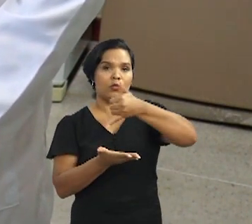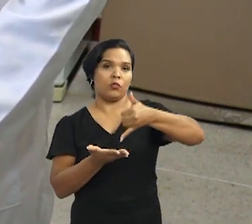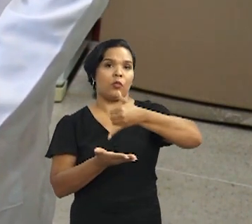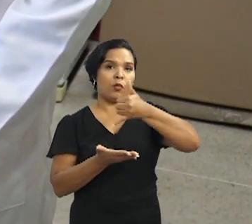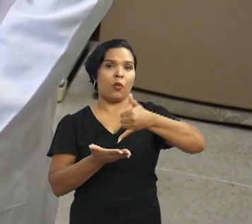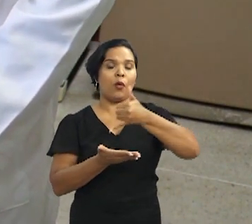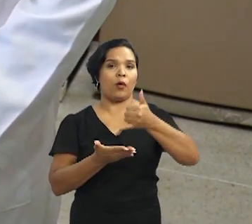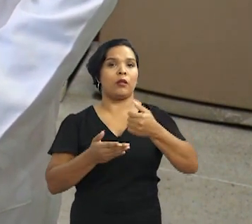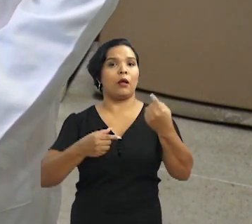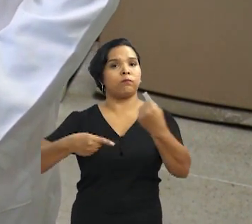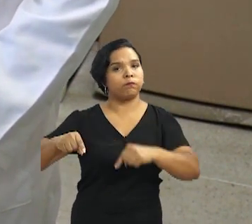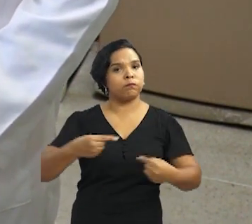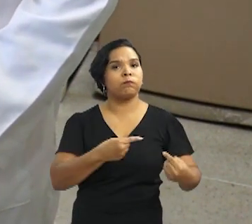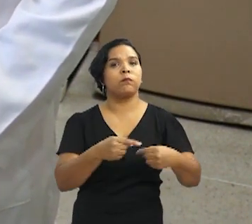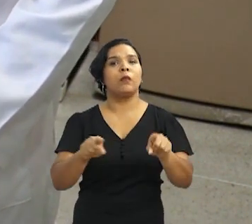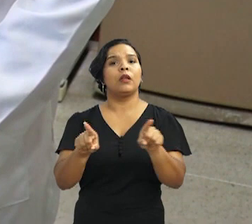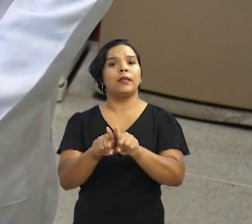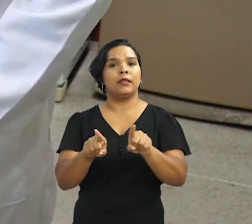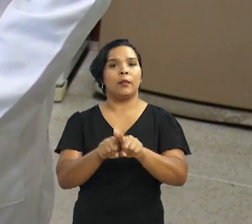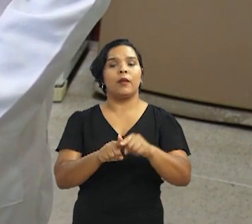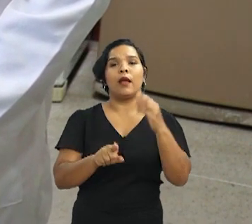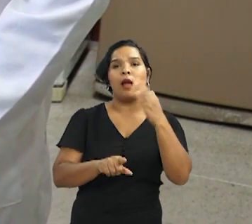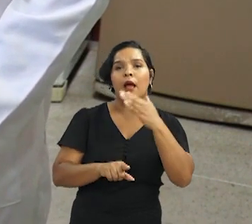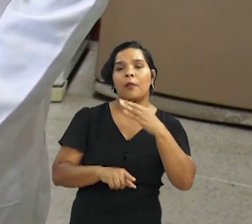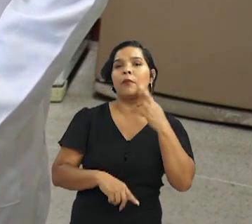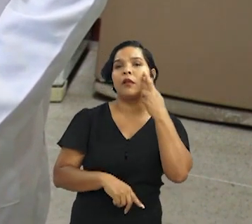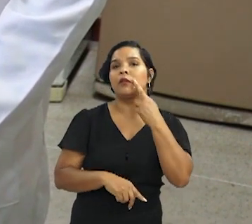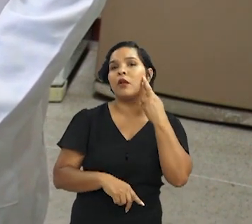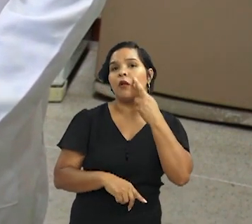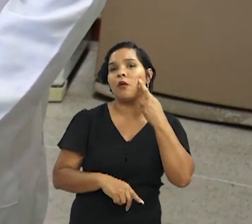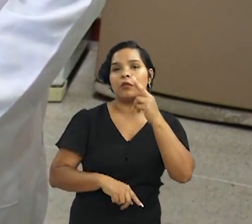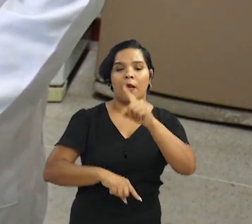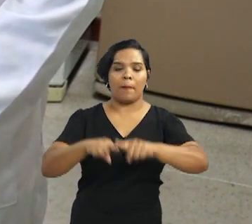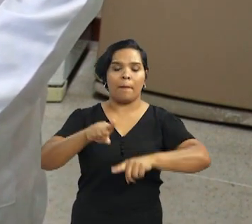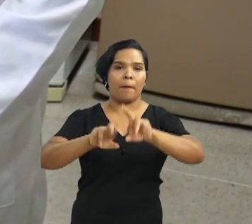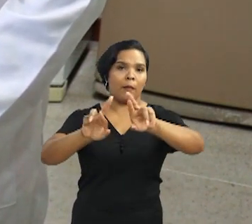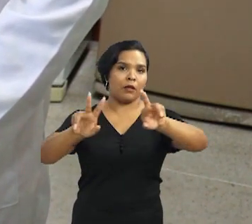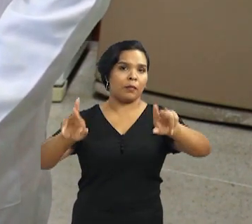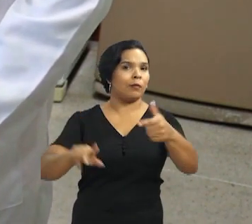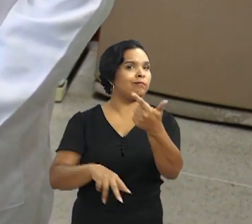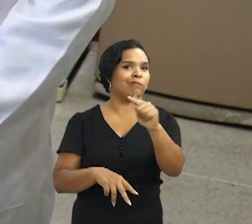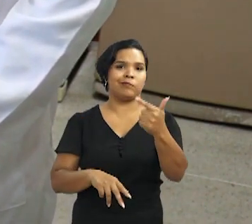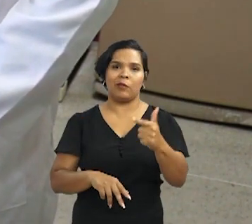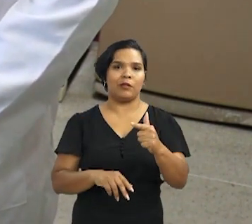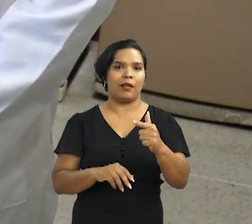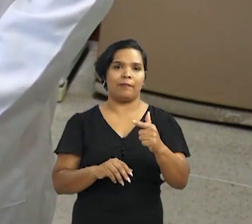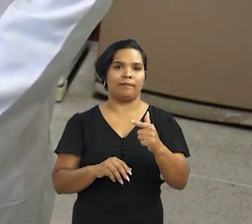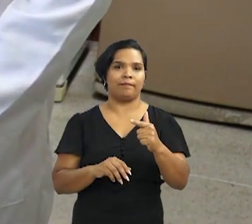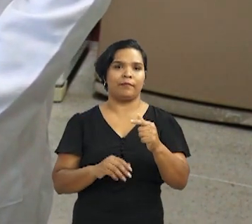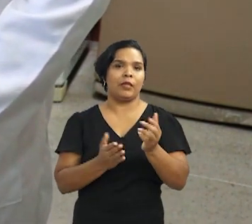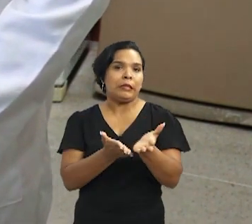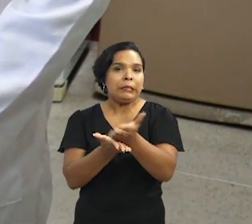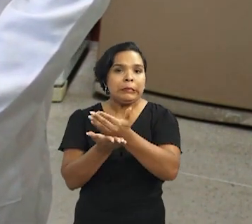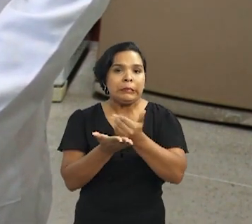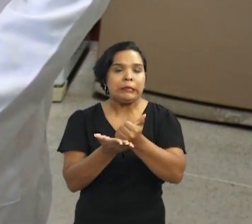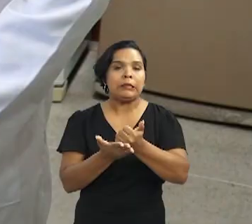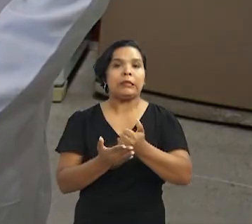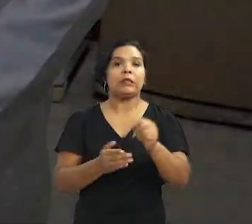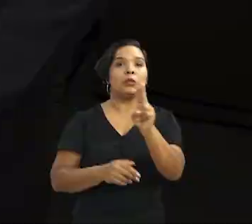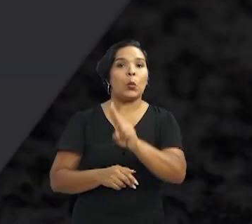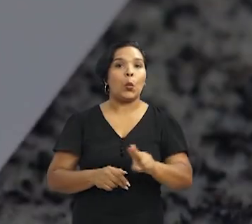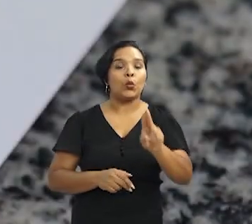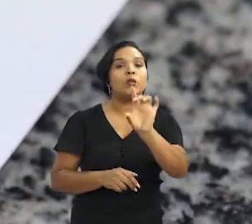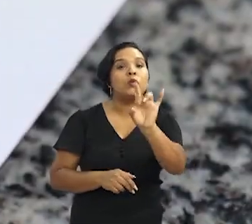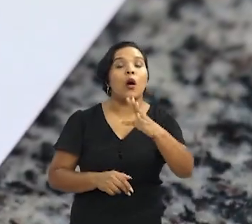do óleo é bem discutido, mas o trabalho da pimenta rosa em si, como matéria-prima, né, a gente não tem esses dados. A gente